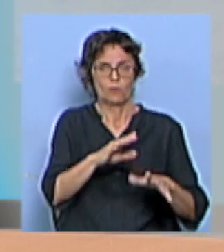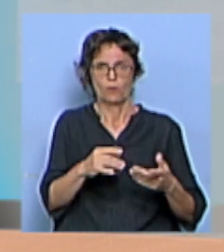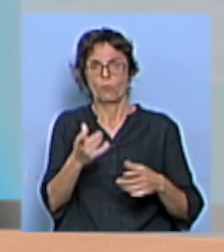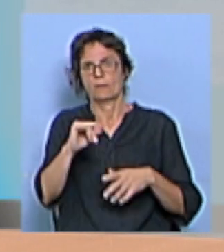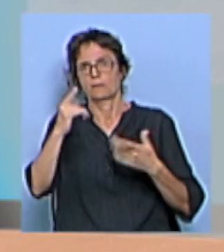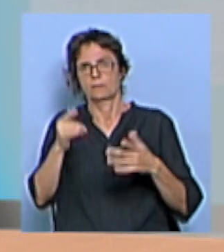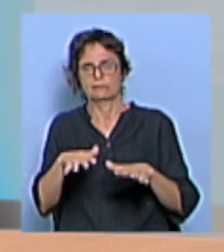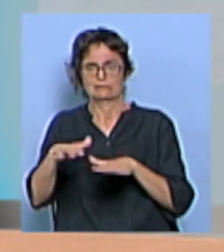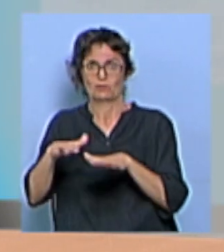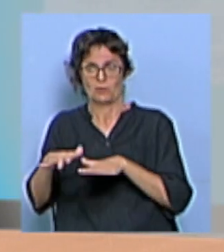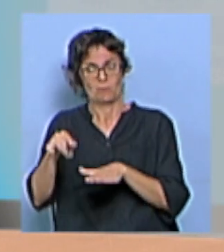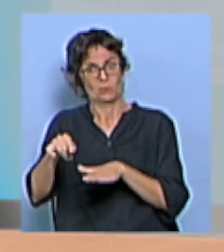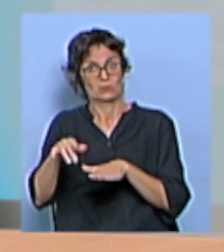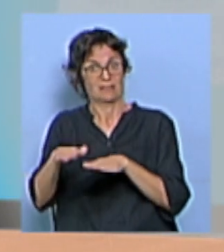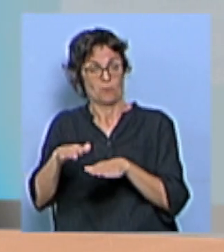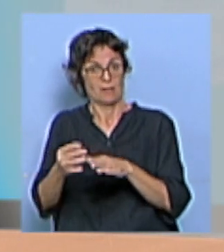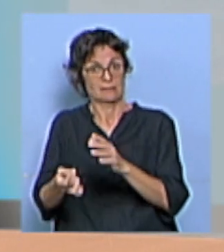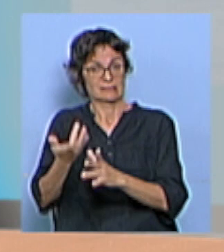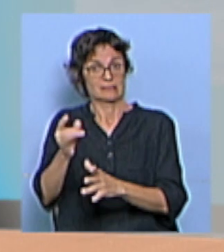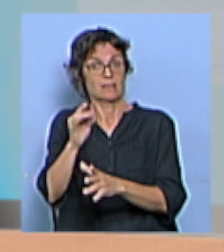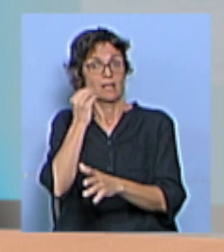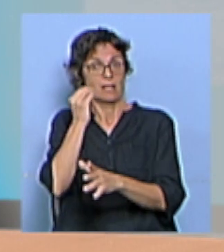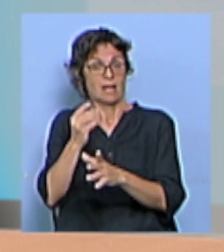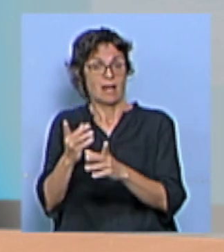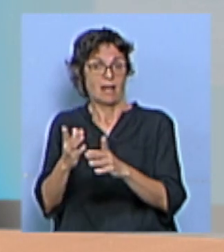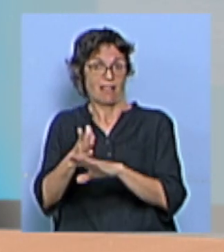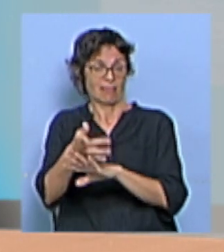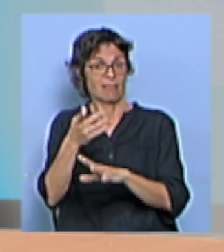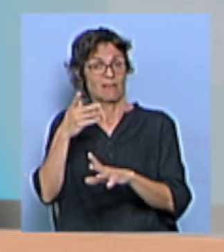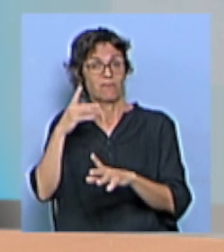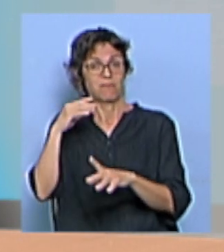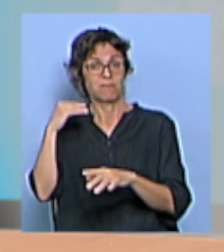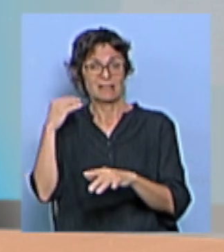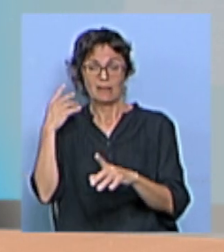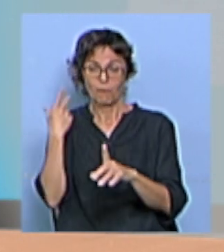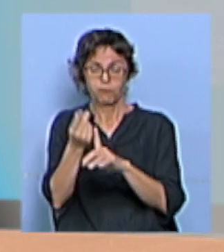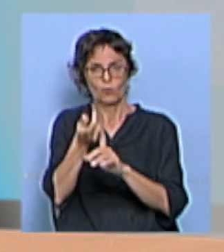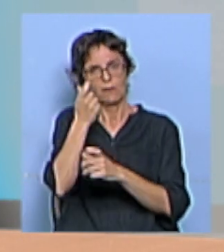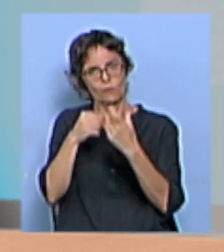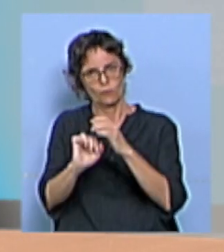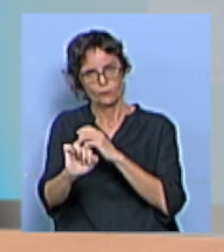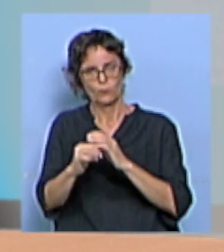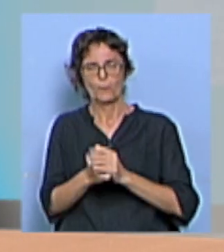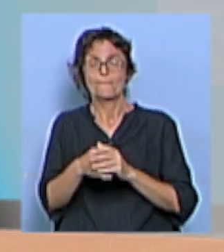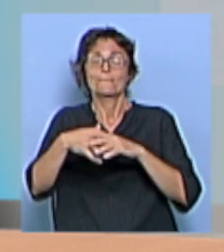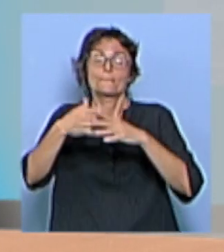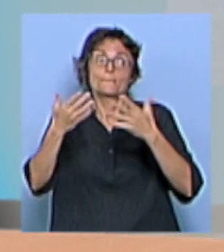da violência dos homens. Portanto, seria melhor. Mas, de facto, é